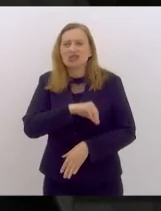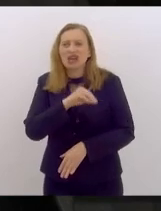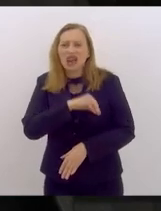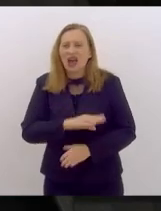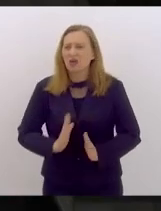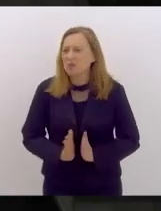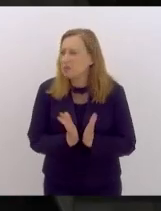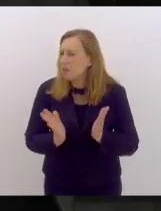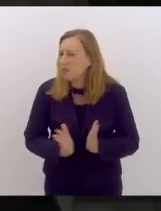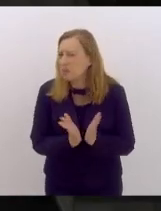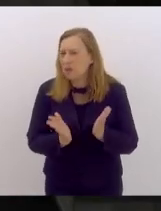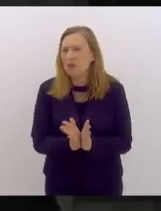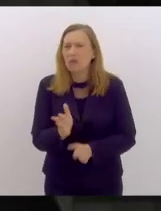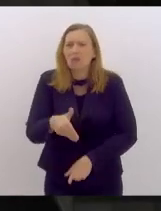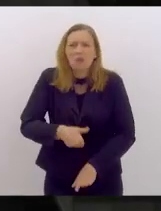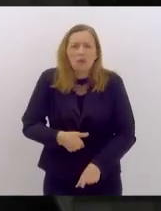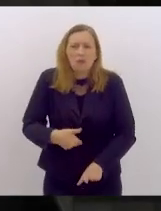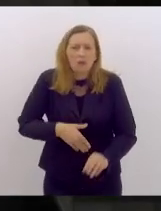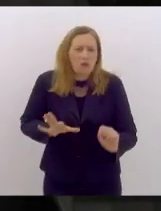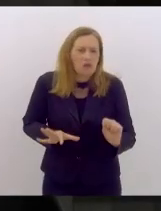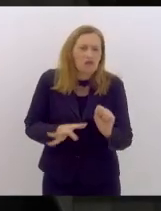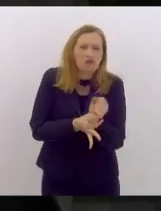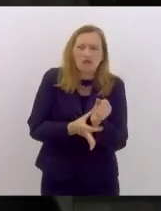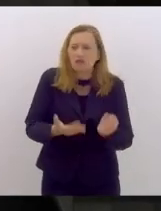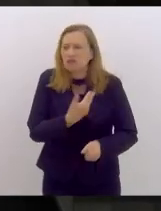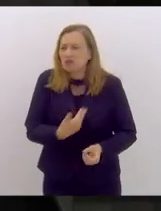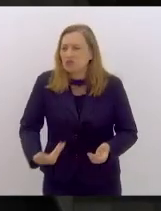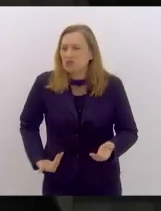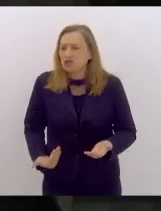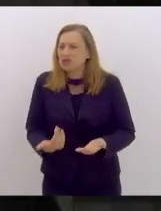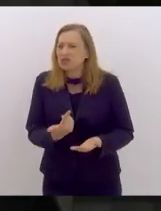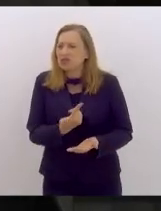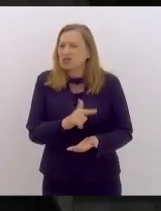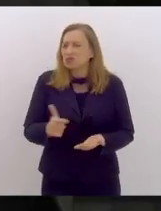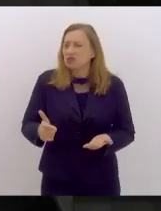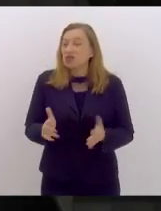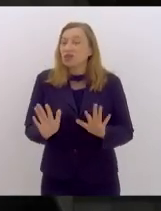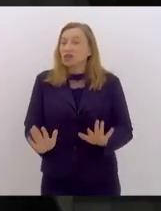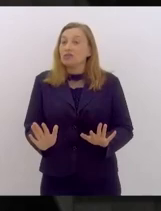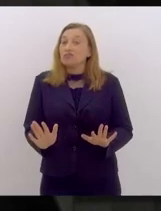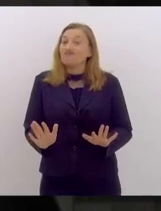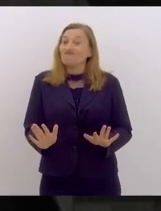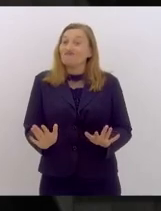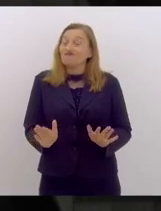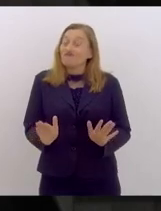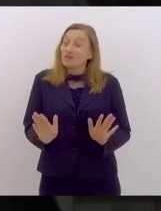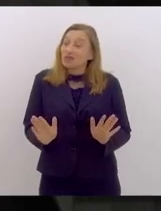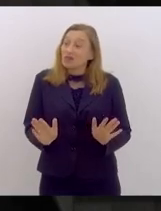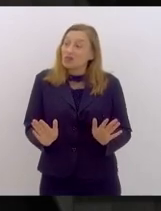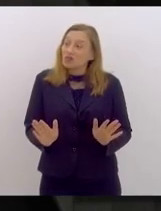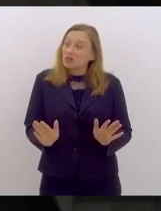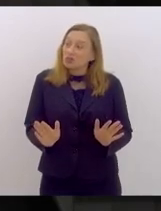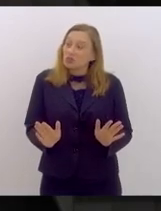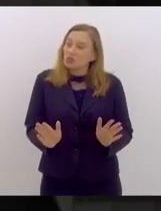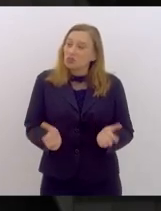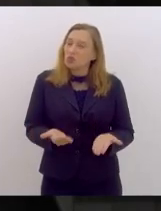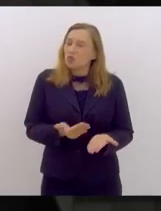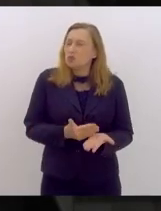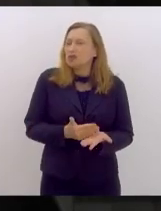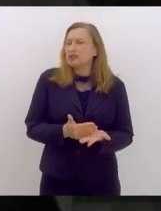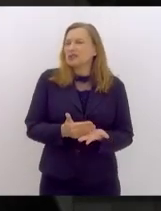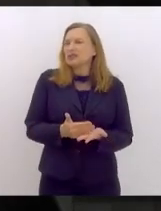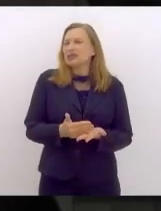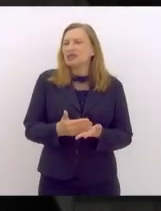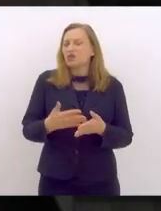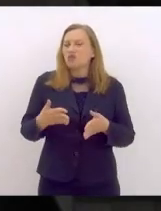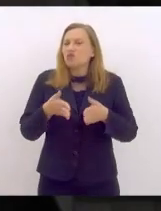miséria fome e insegurança passaram a ter é uma proeminência